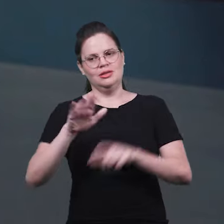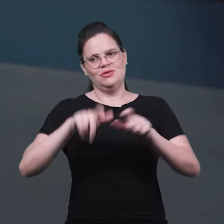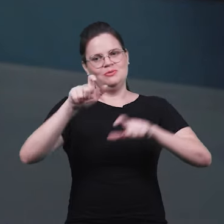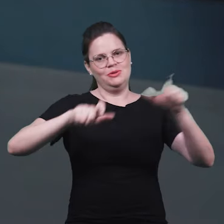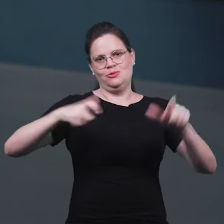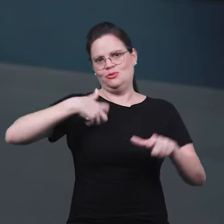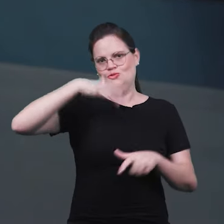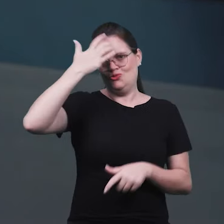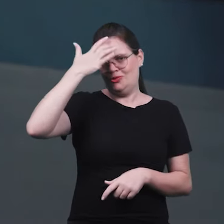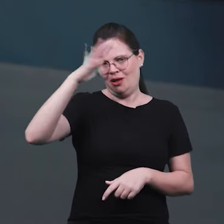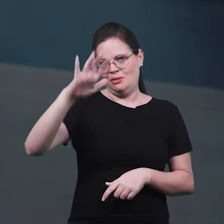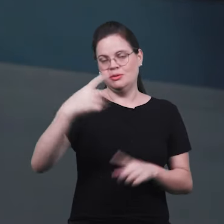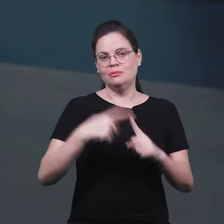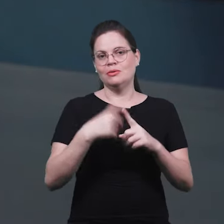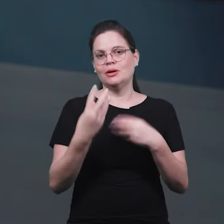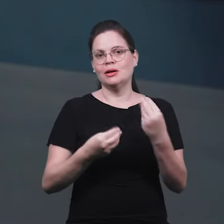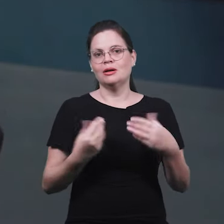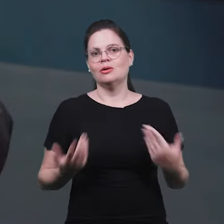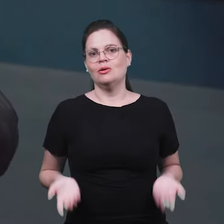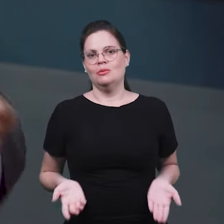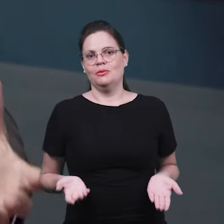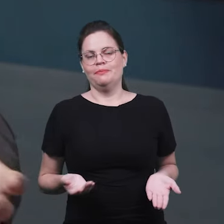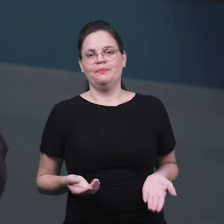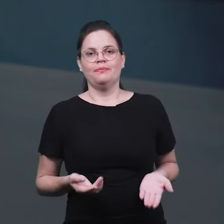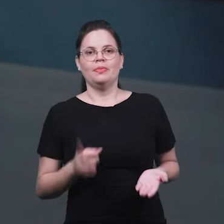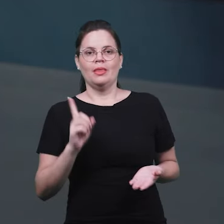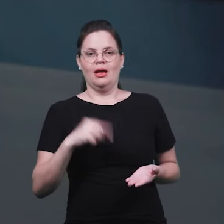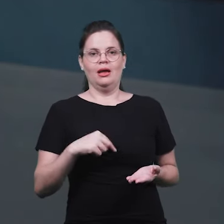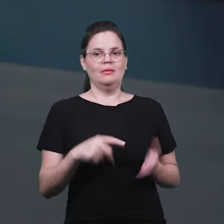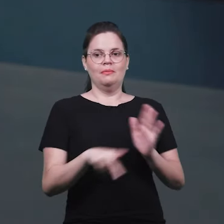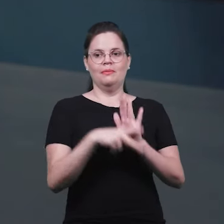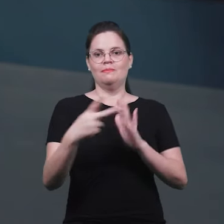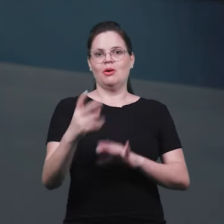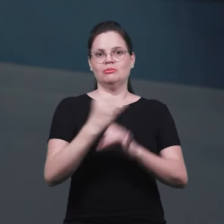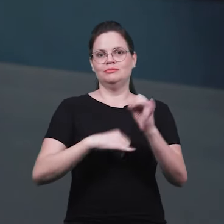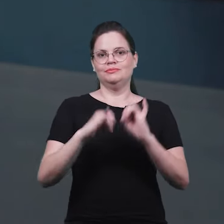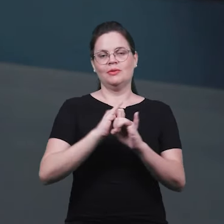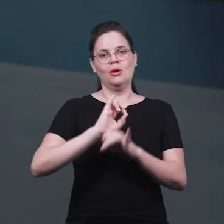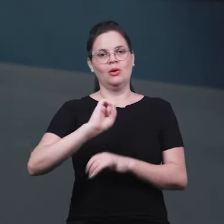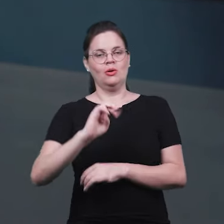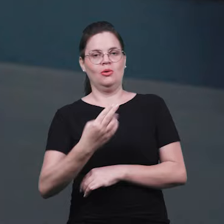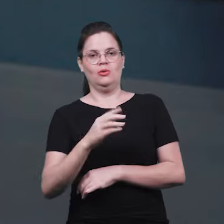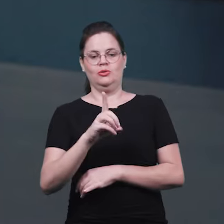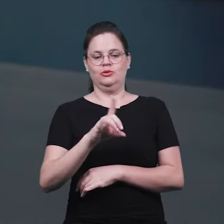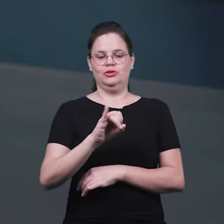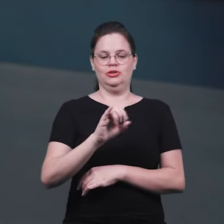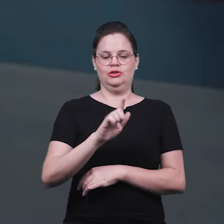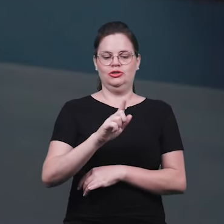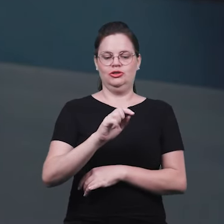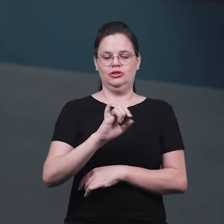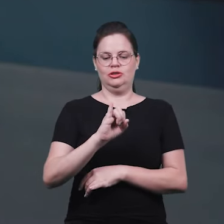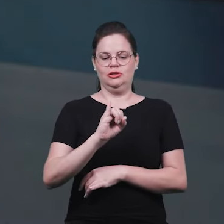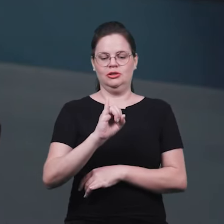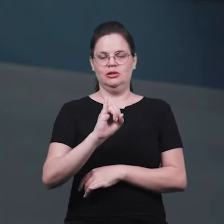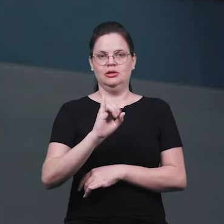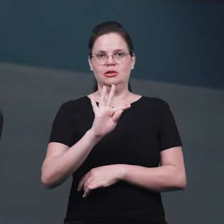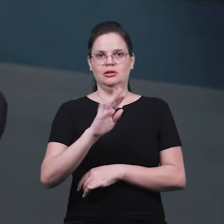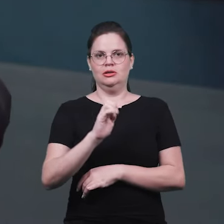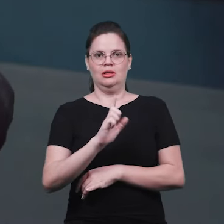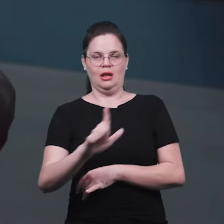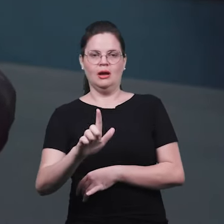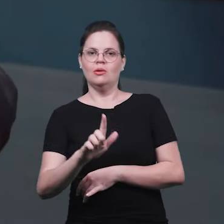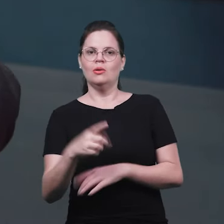nós esquecemos, que é conhecido como, de repente, o modal digital ou o modal da informação, que nele nós temos